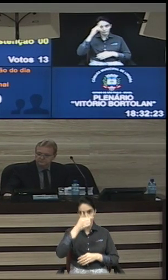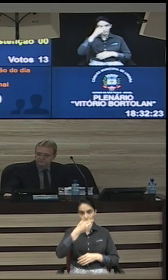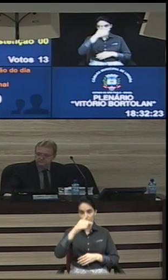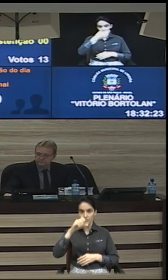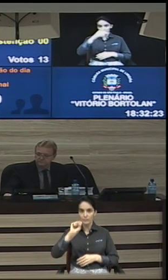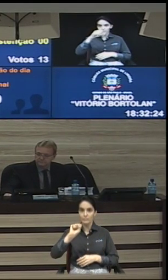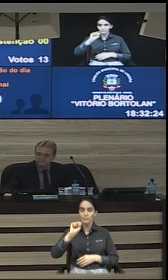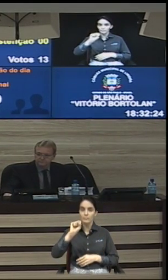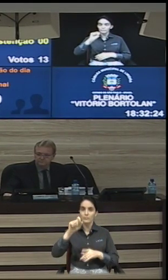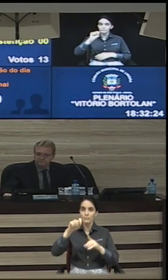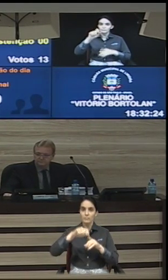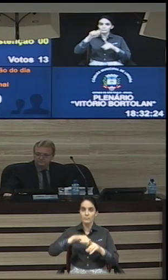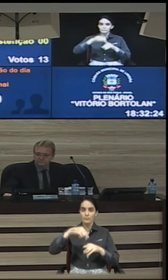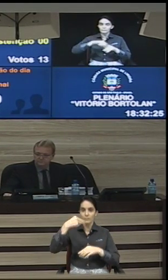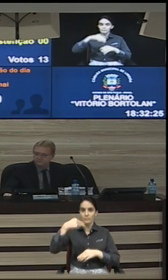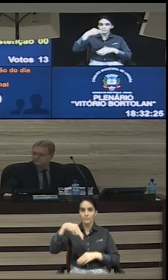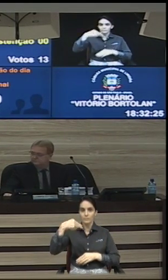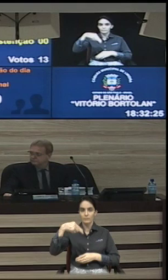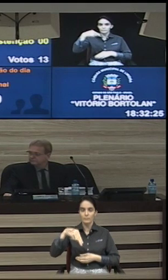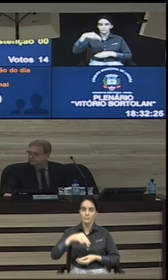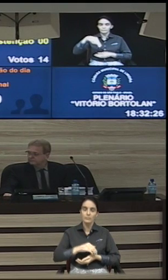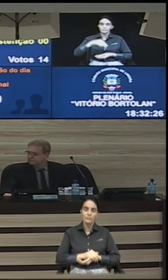28/11.